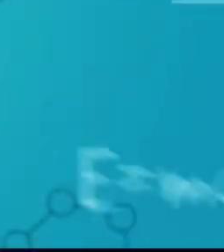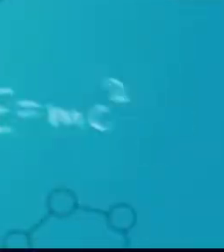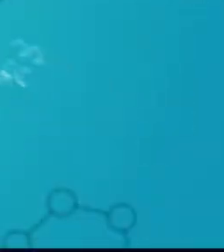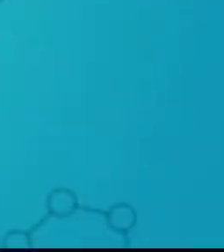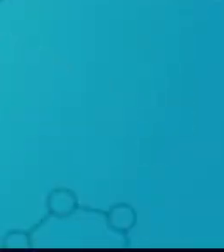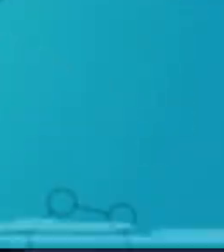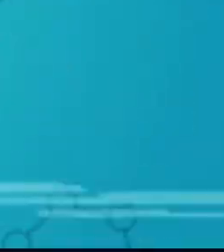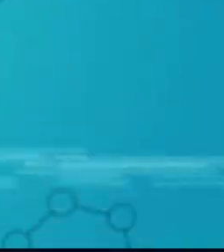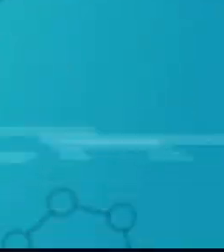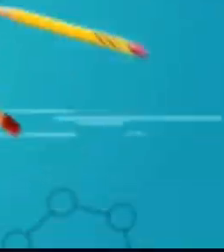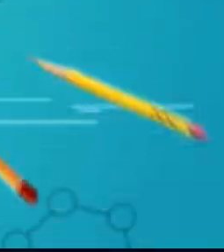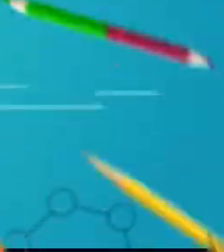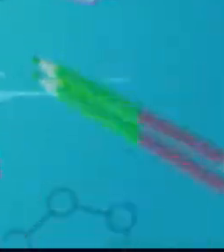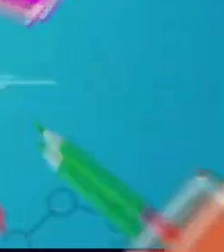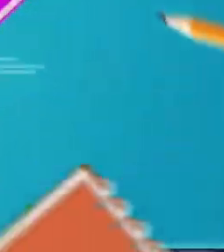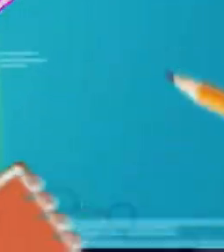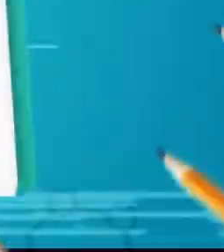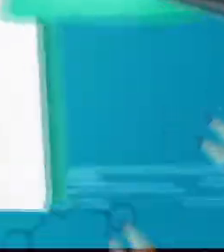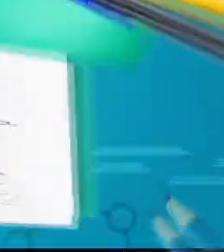Oi